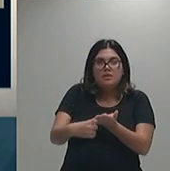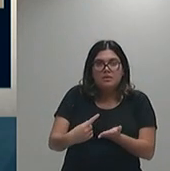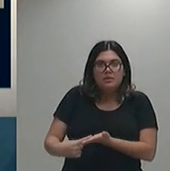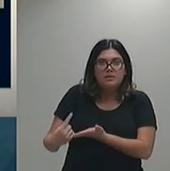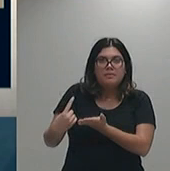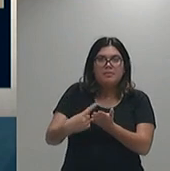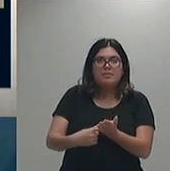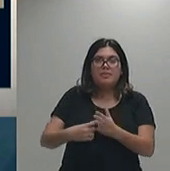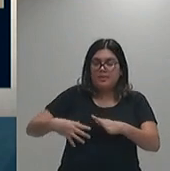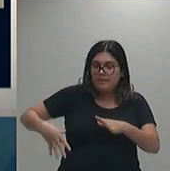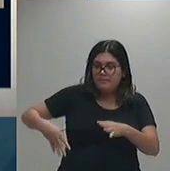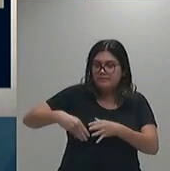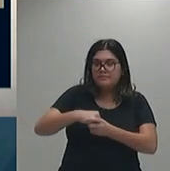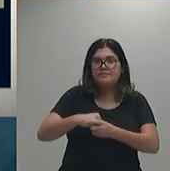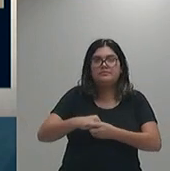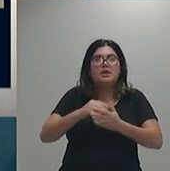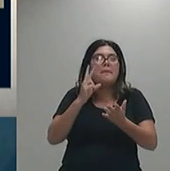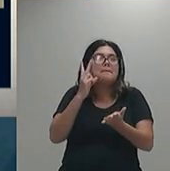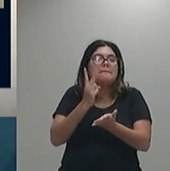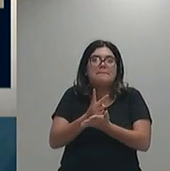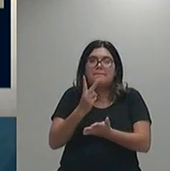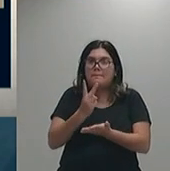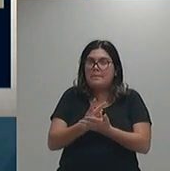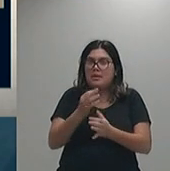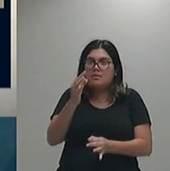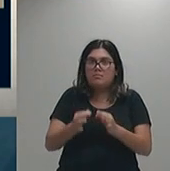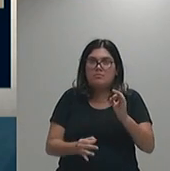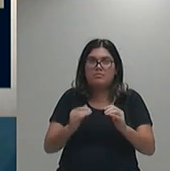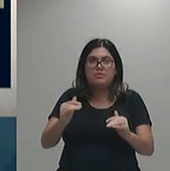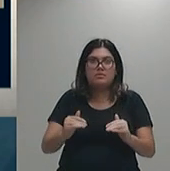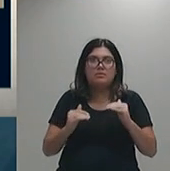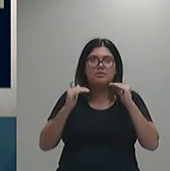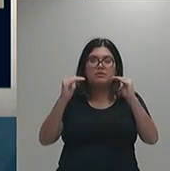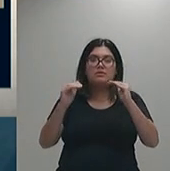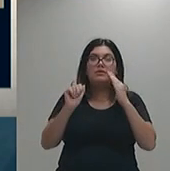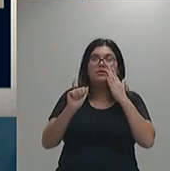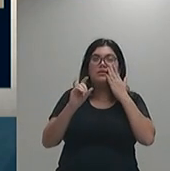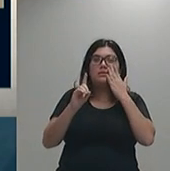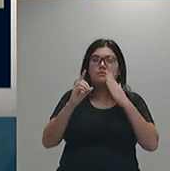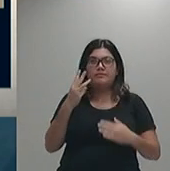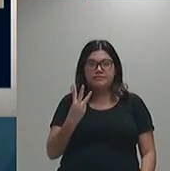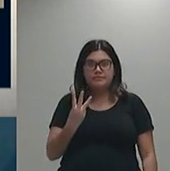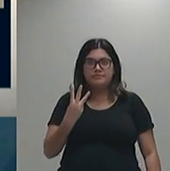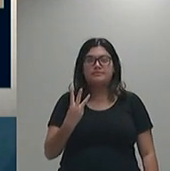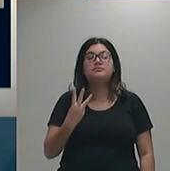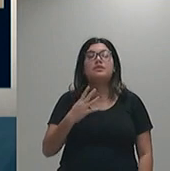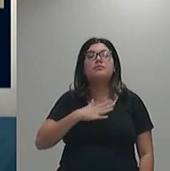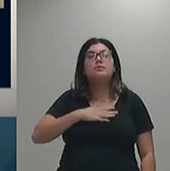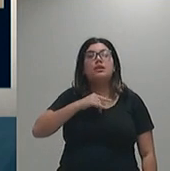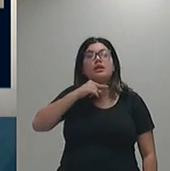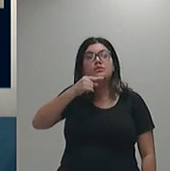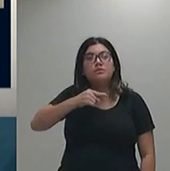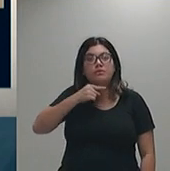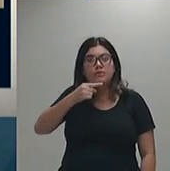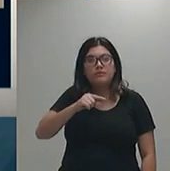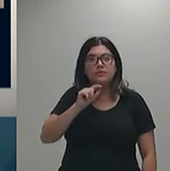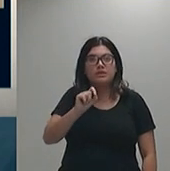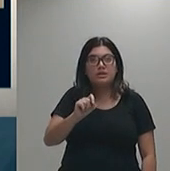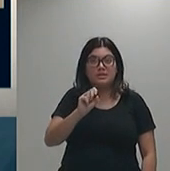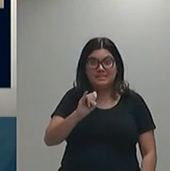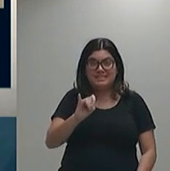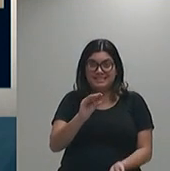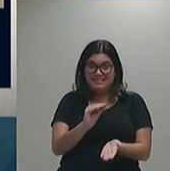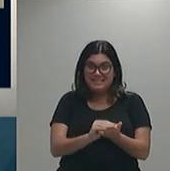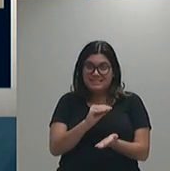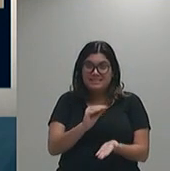integrantes de um mesmo tribunal que funciona perante a B3 Oi e a minha dúvida é se a ausência